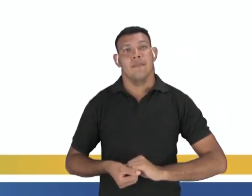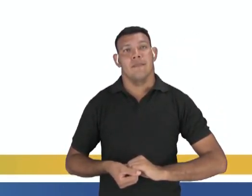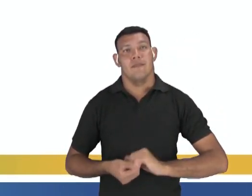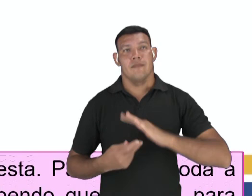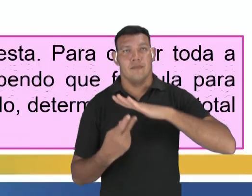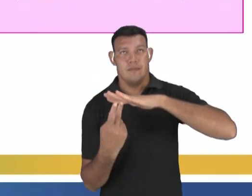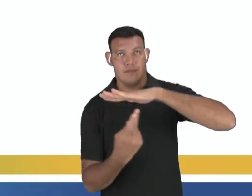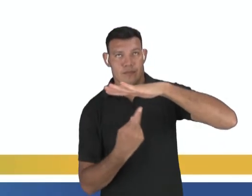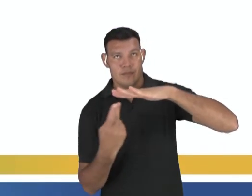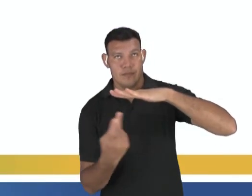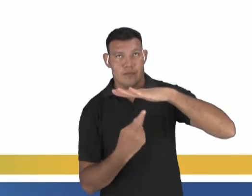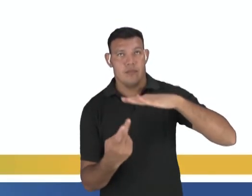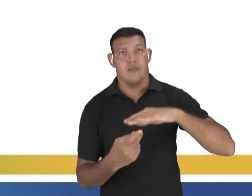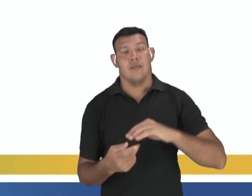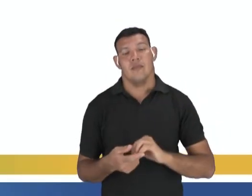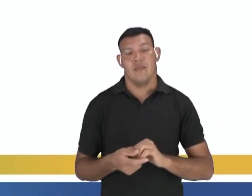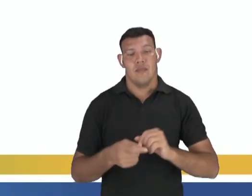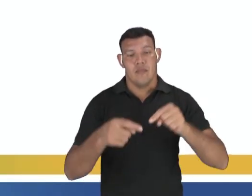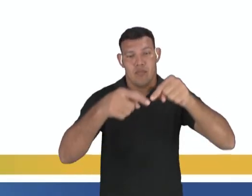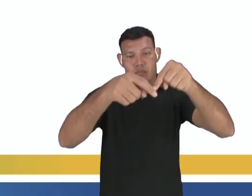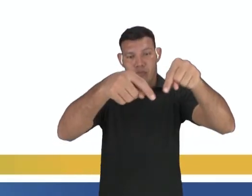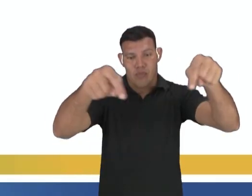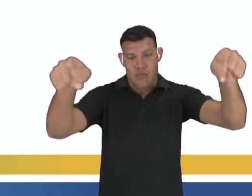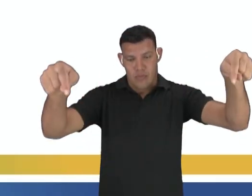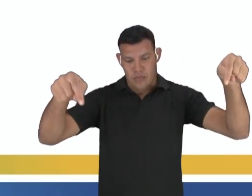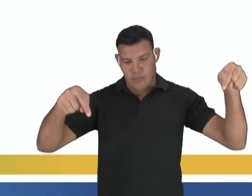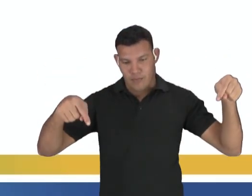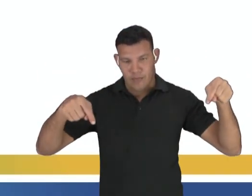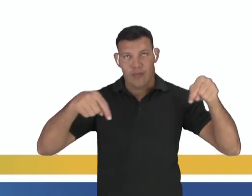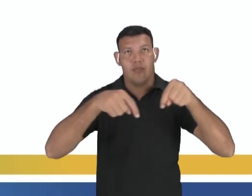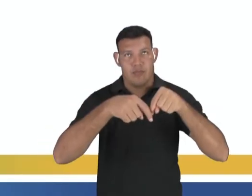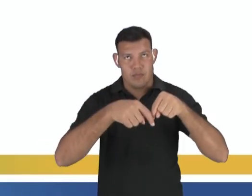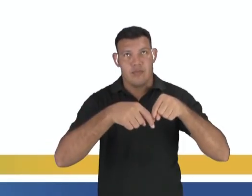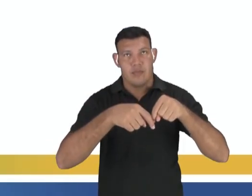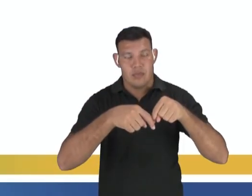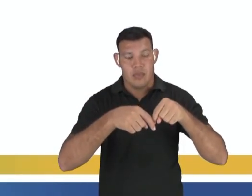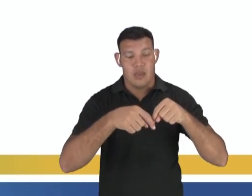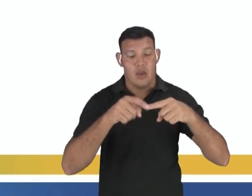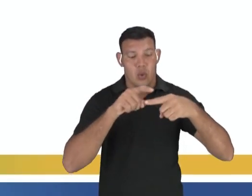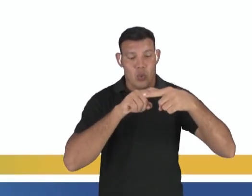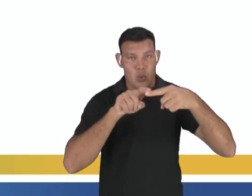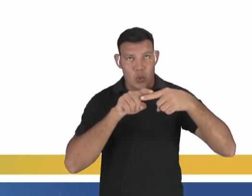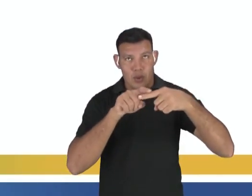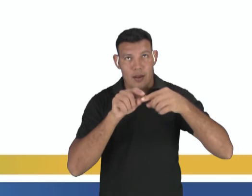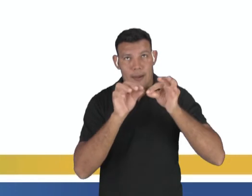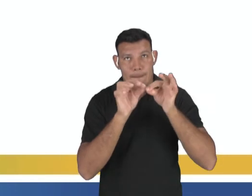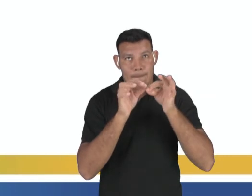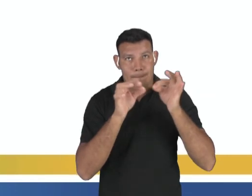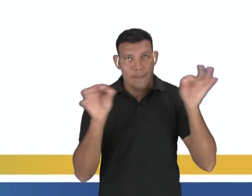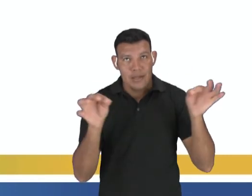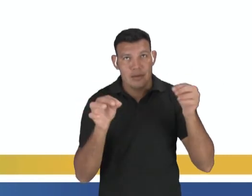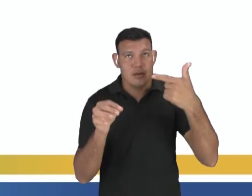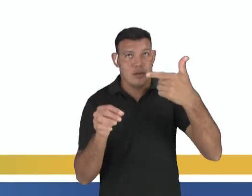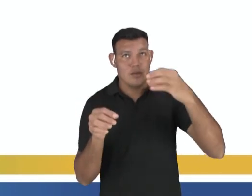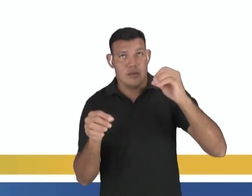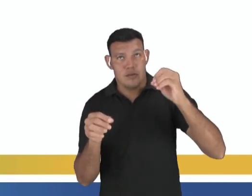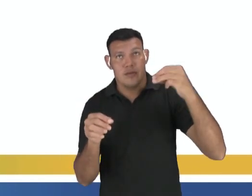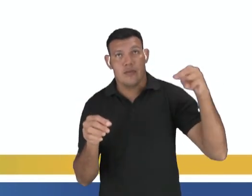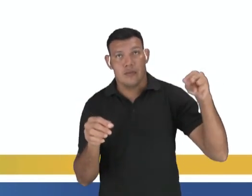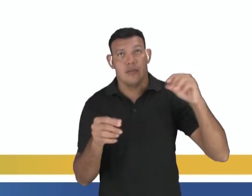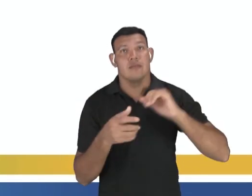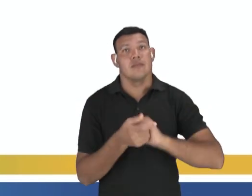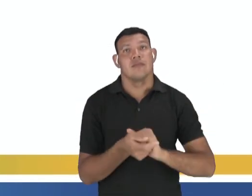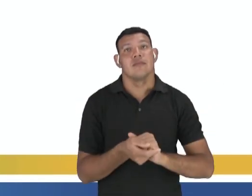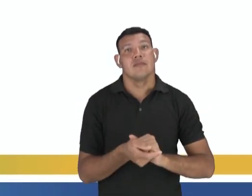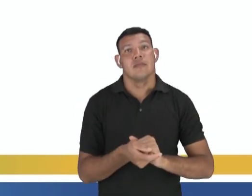Olha o que ele fala no exercício 4 aí. Uma praça tem formato quadrangular com 20 metros de aresta, né, de lado.